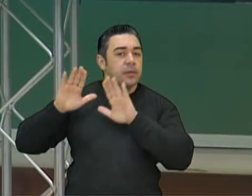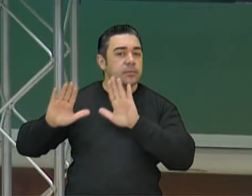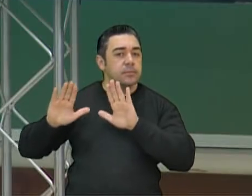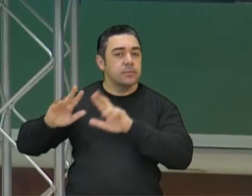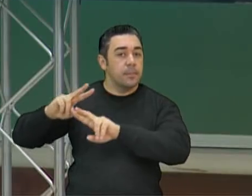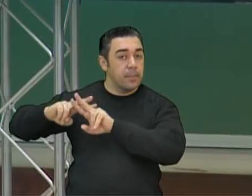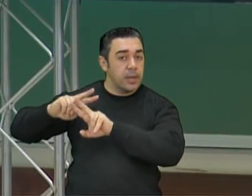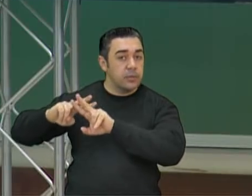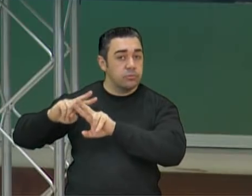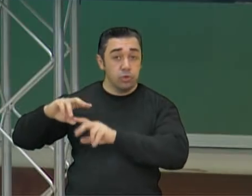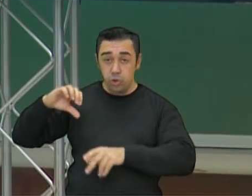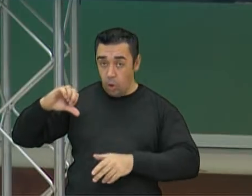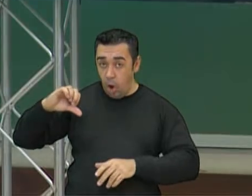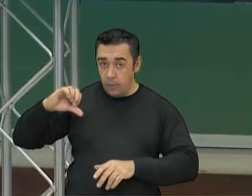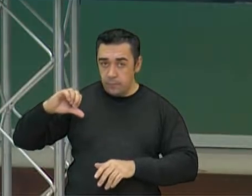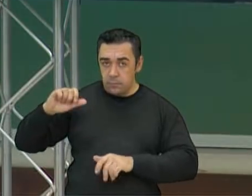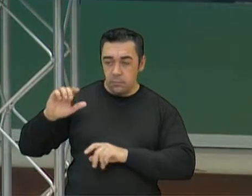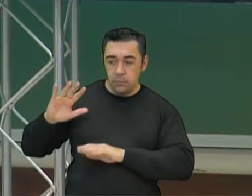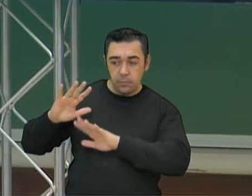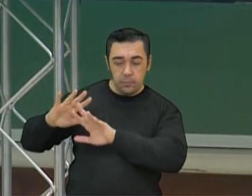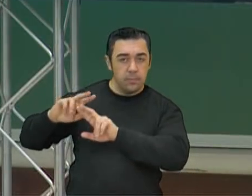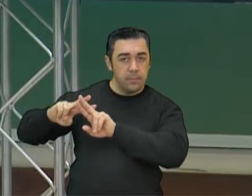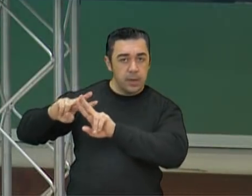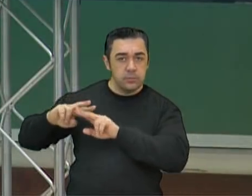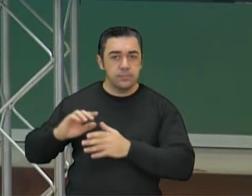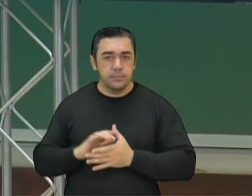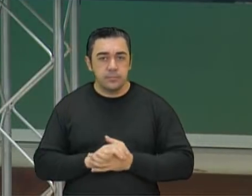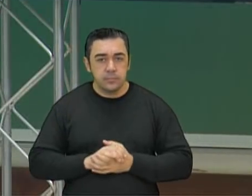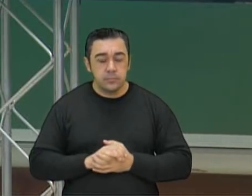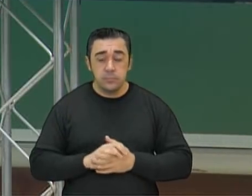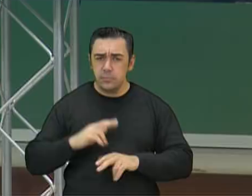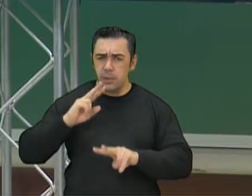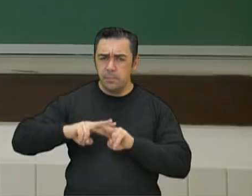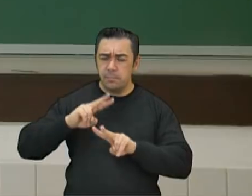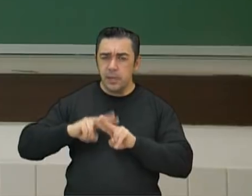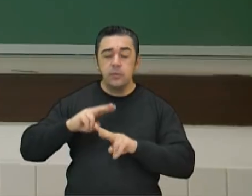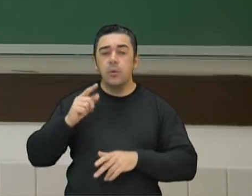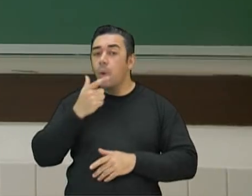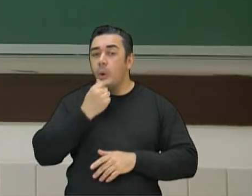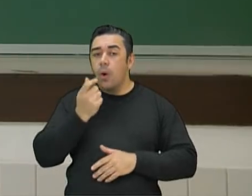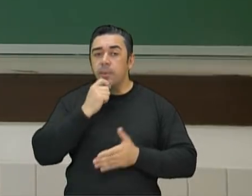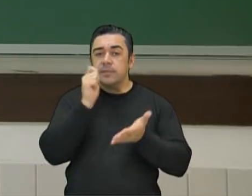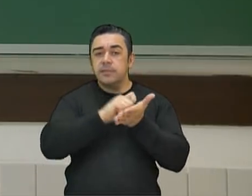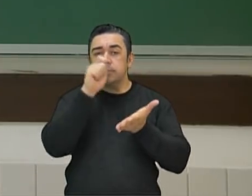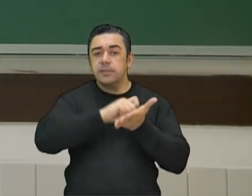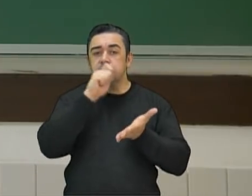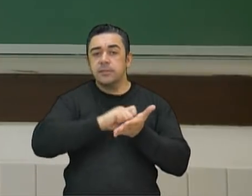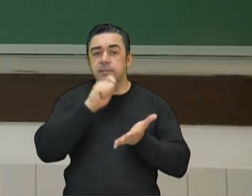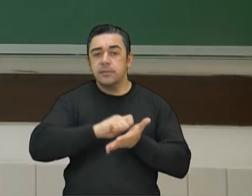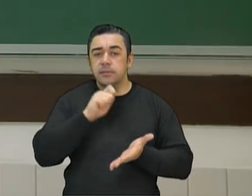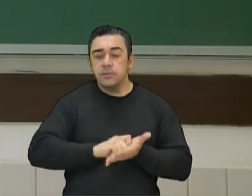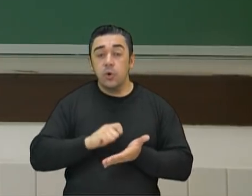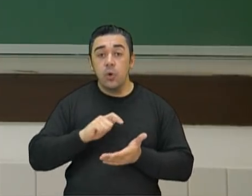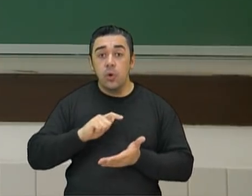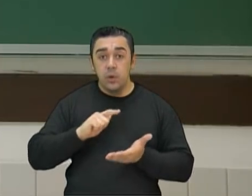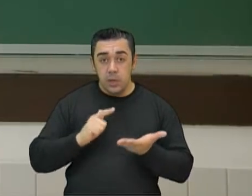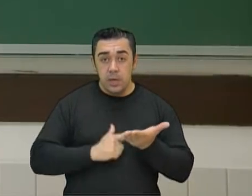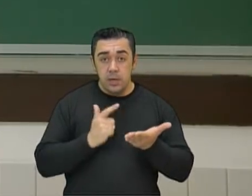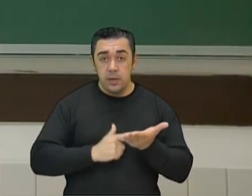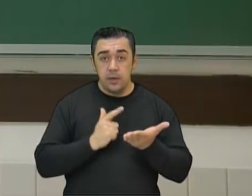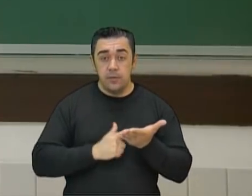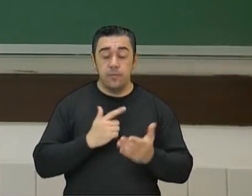9 preso mesmo. E, preso, enclausurado, ele escreveu o livro chamado Mein Kampf, em